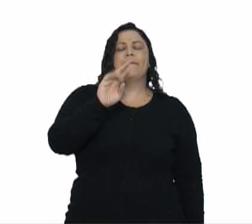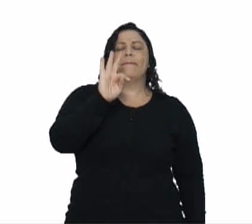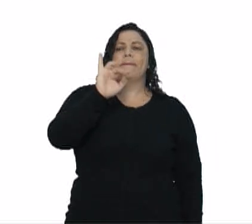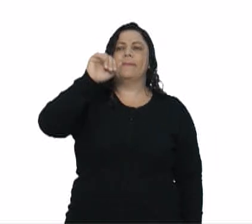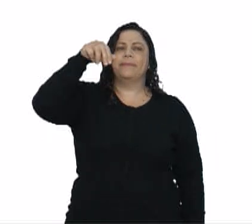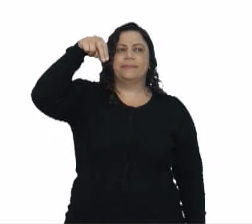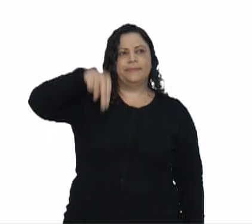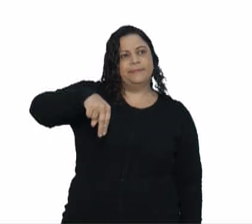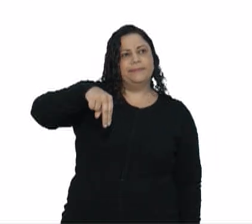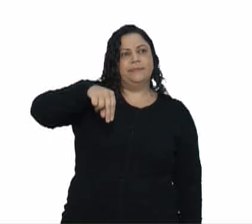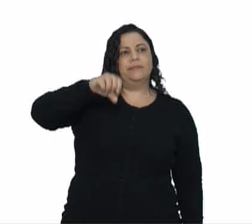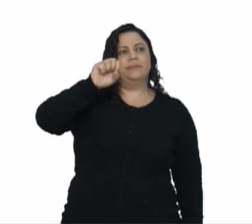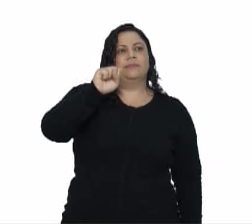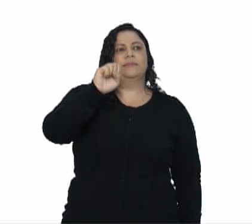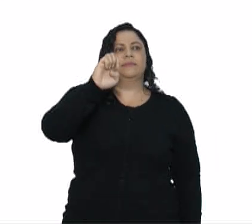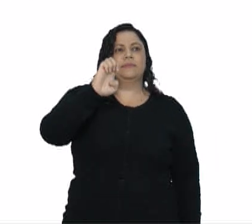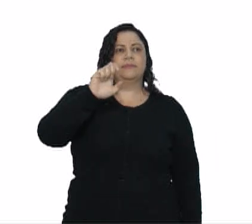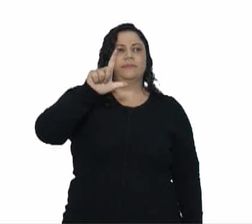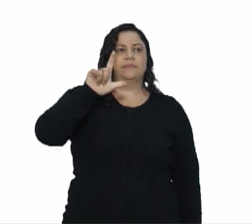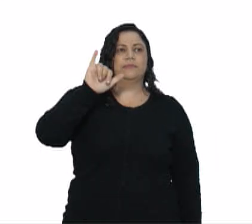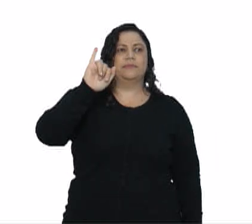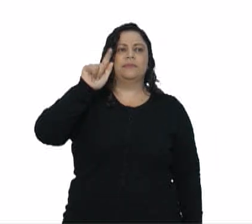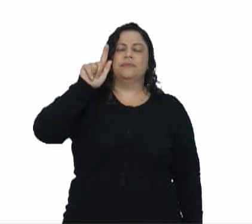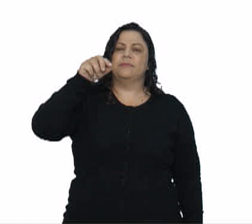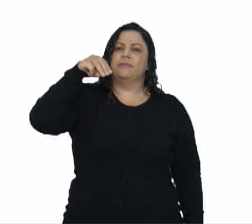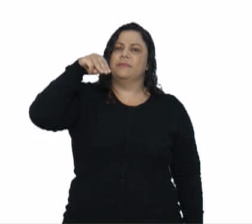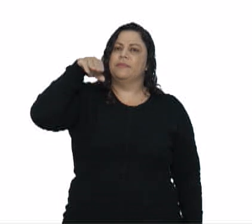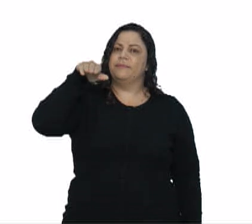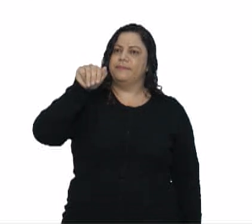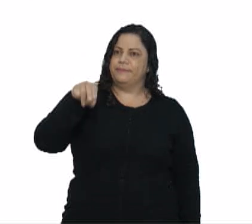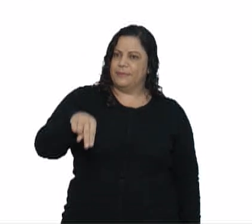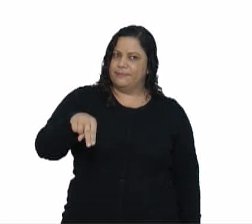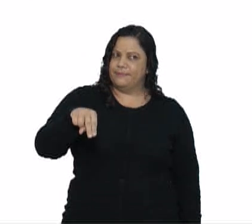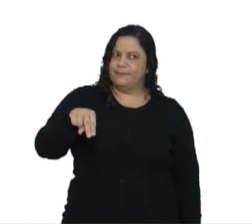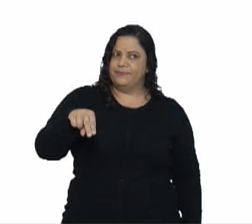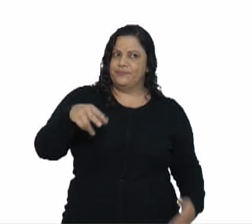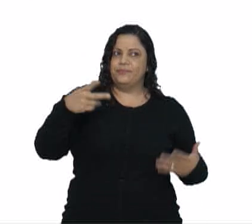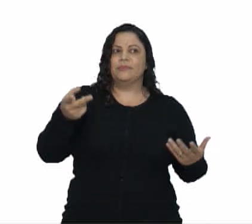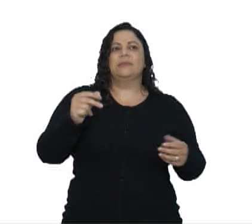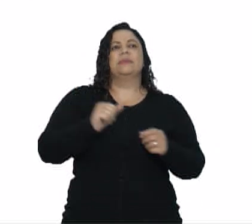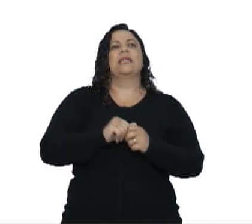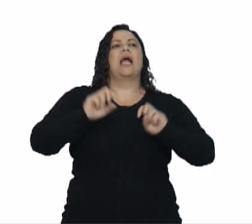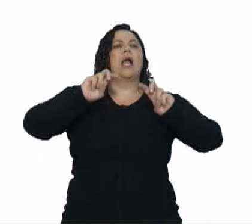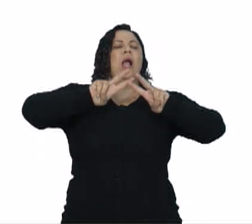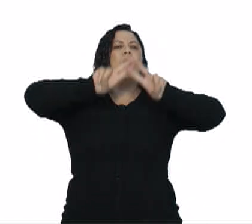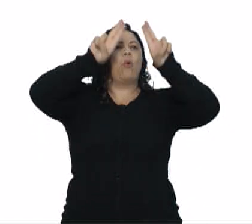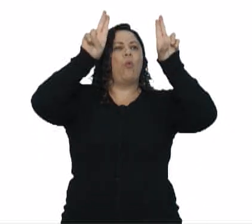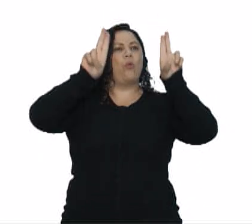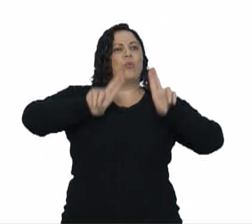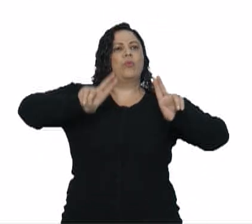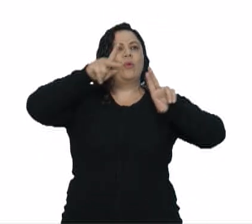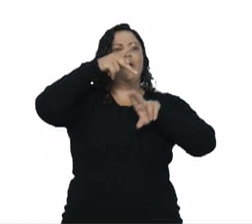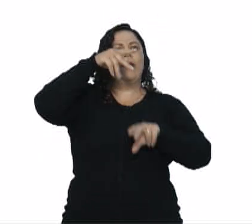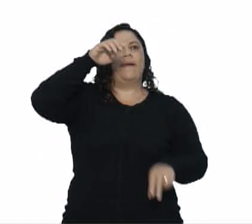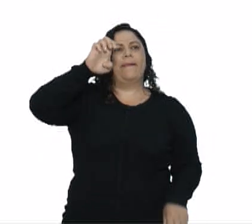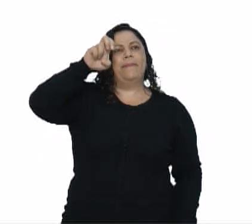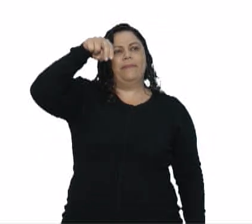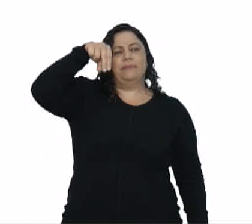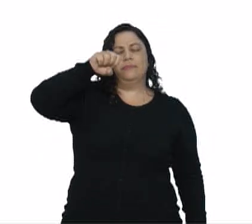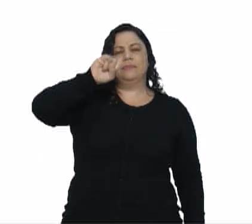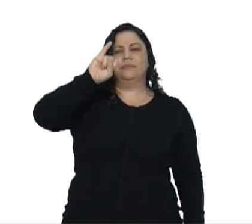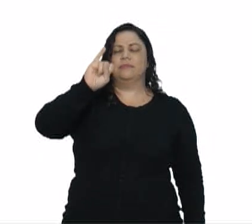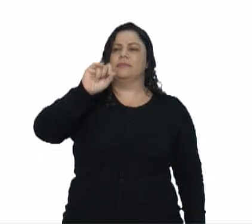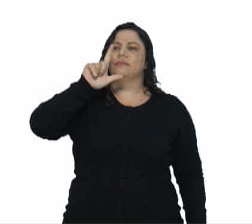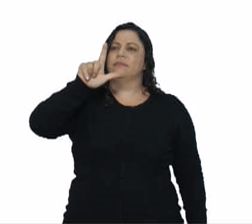Seligman, da Universidade da Pensilvânia, concluiu, eu coloquei em vermelho, felicidade é, na verdade, a soma de